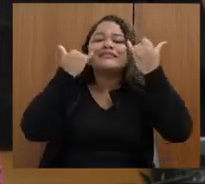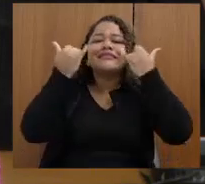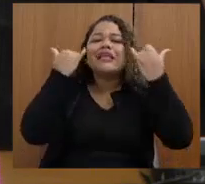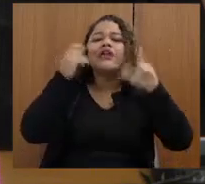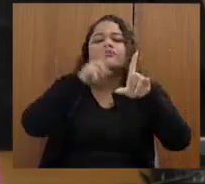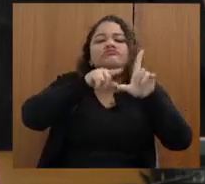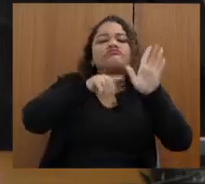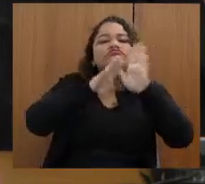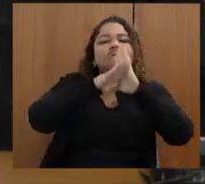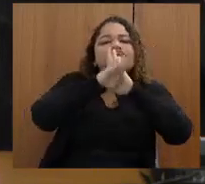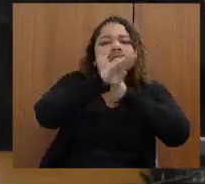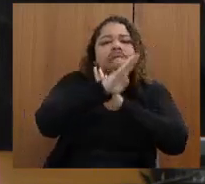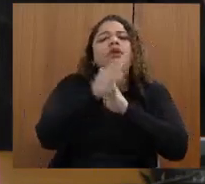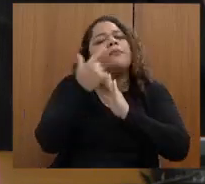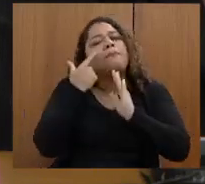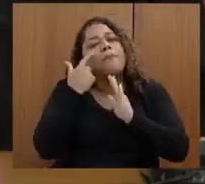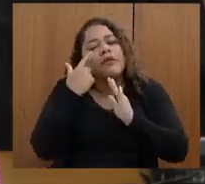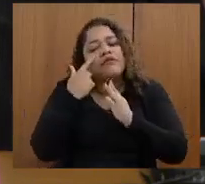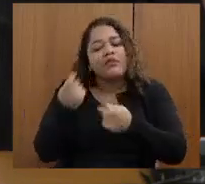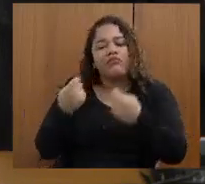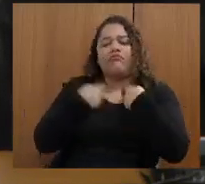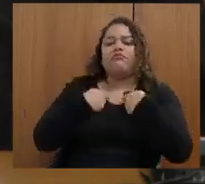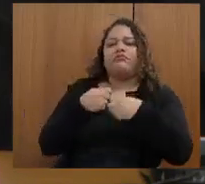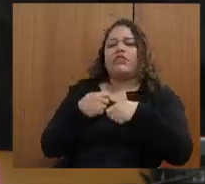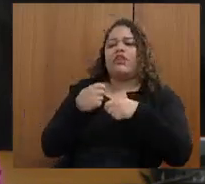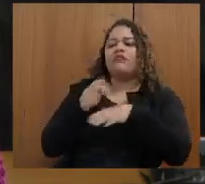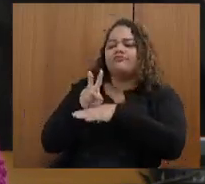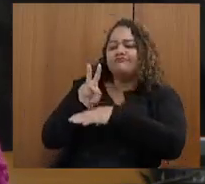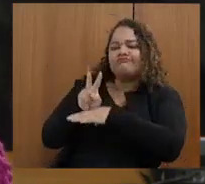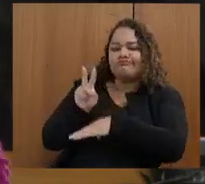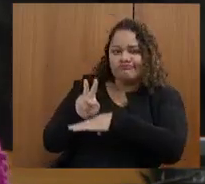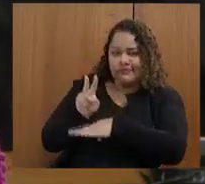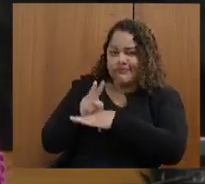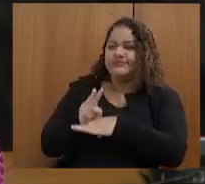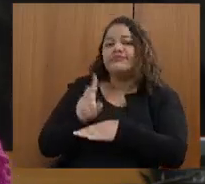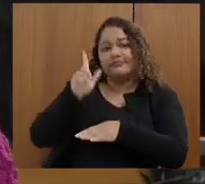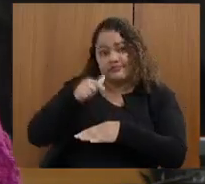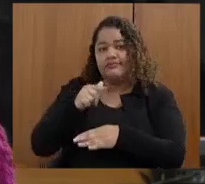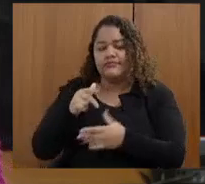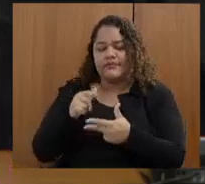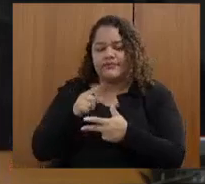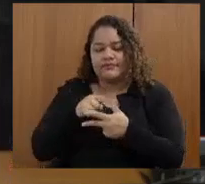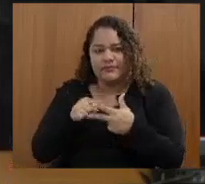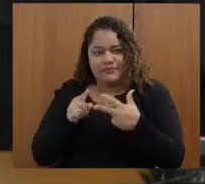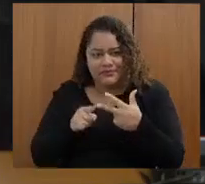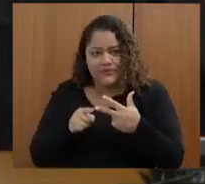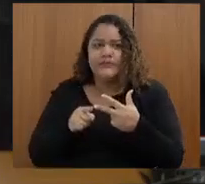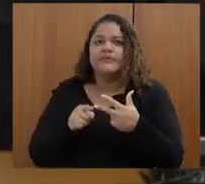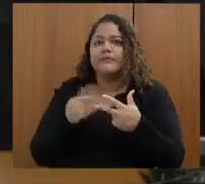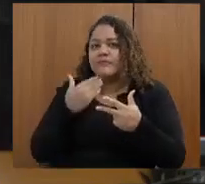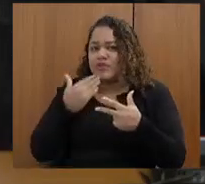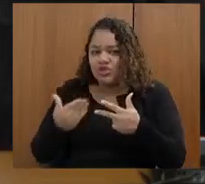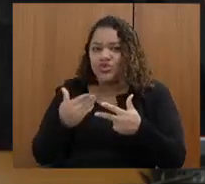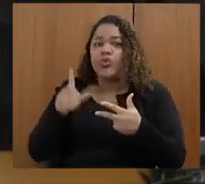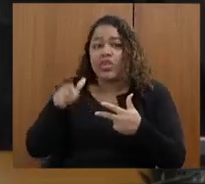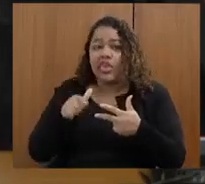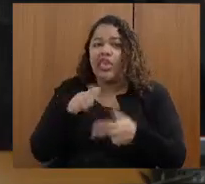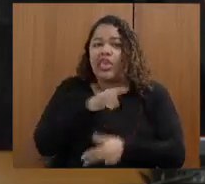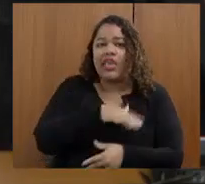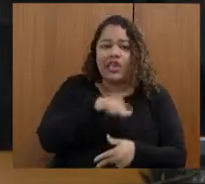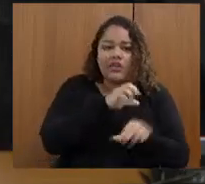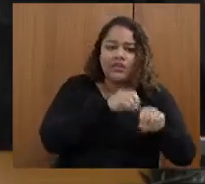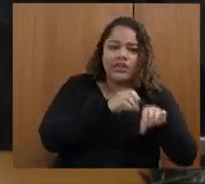a atividade fiscalizadora Então esse Esses foram os nossos requerimentos no âmbito da Educação Básica e da educação